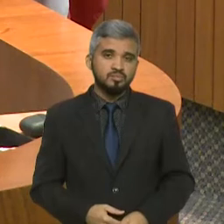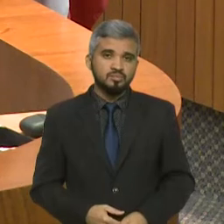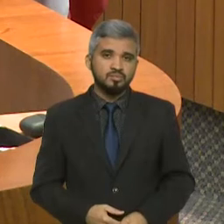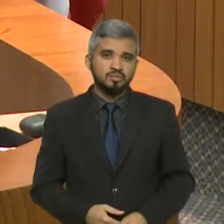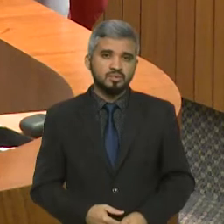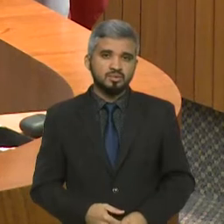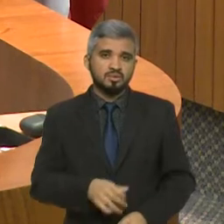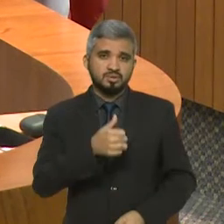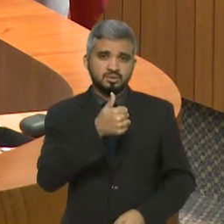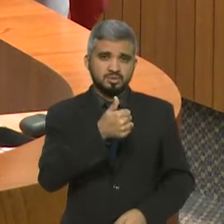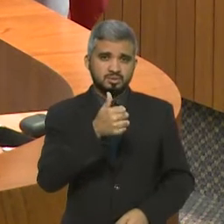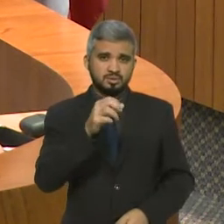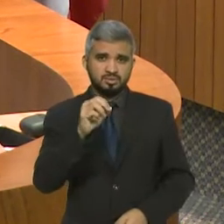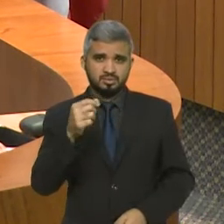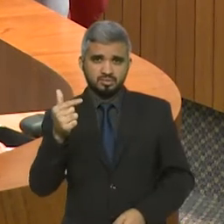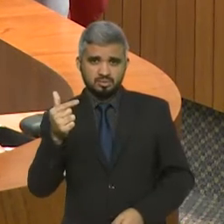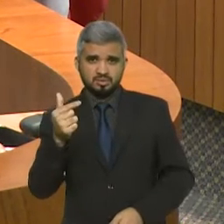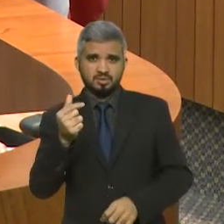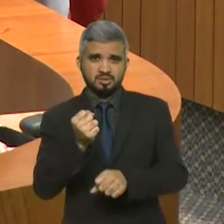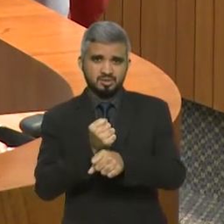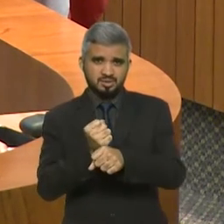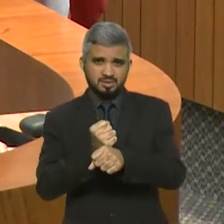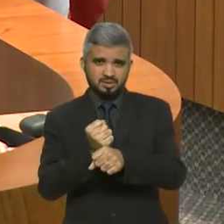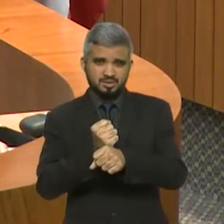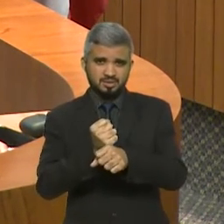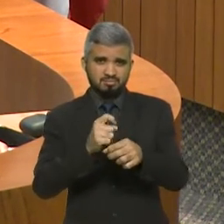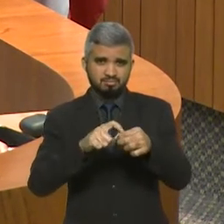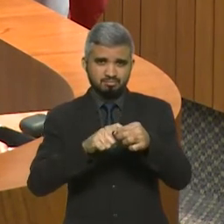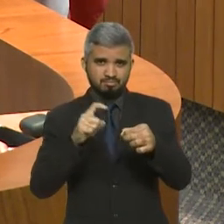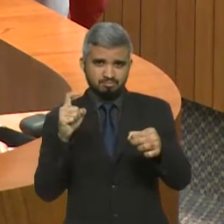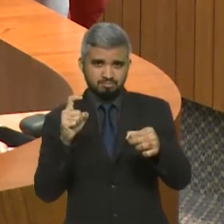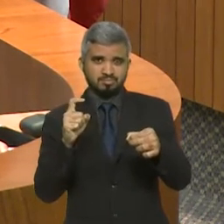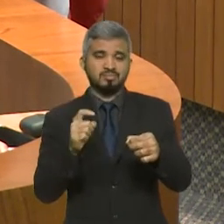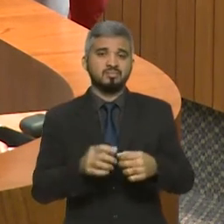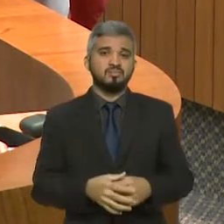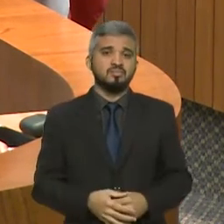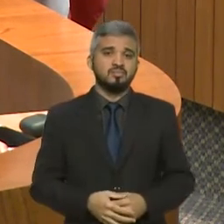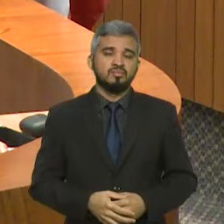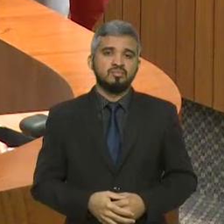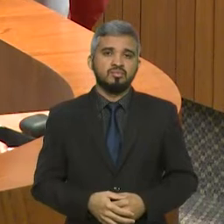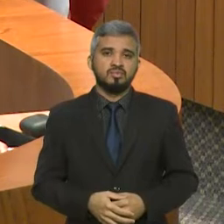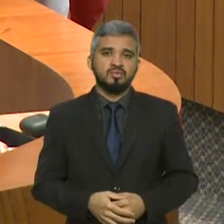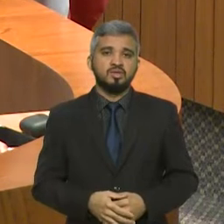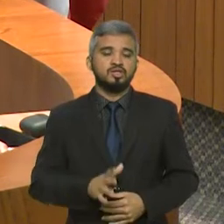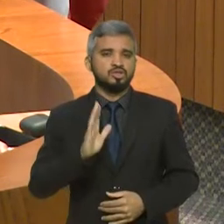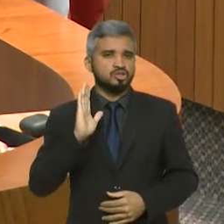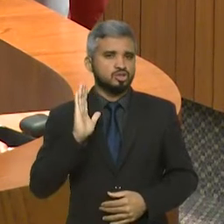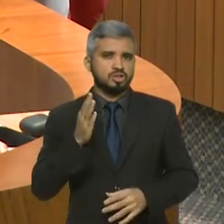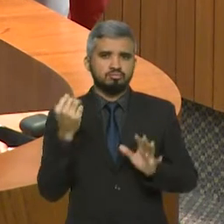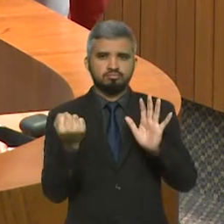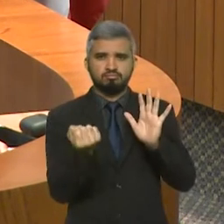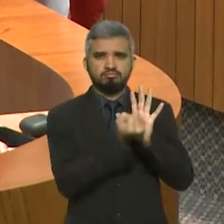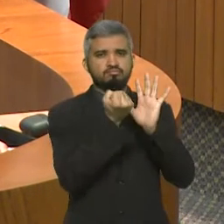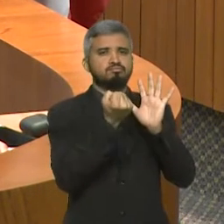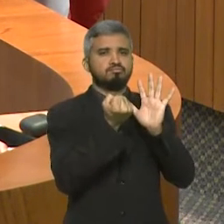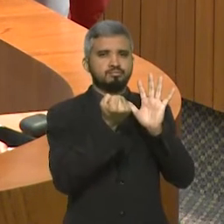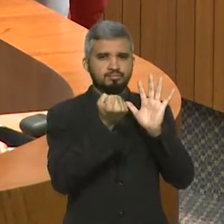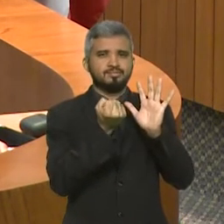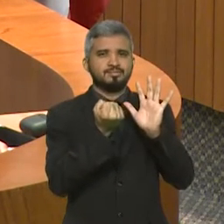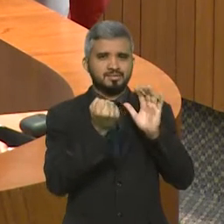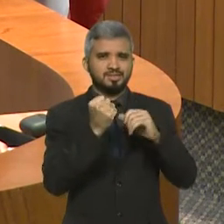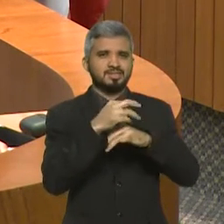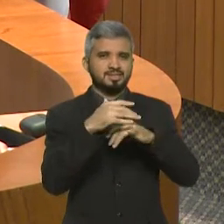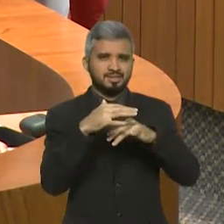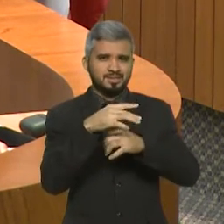esses 102 anos de emancipação política, nós já fazemos história na cidade de Pedreiras, junto com o seu povo,